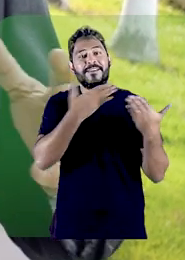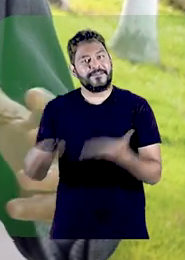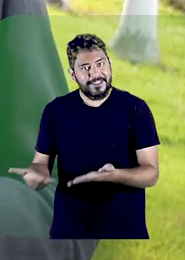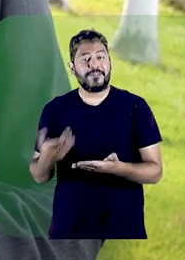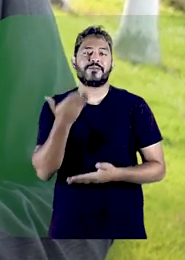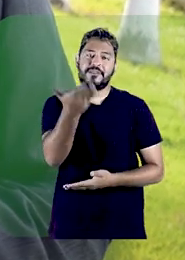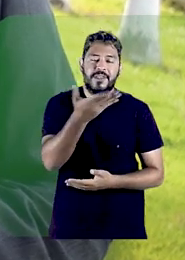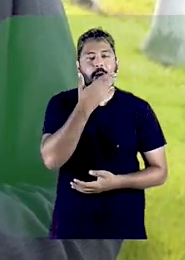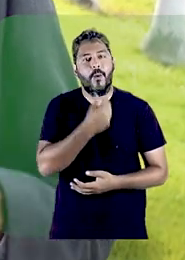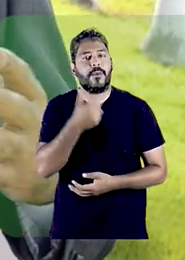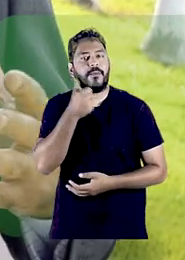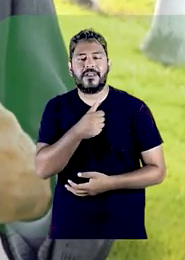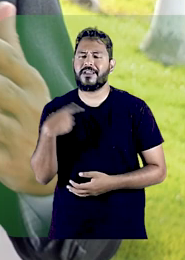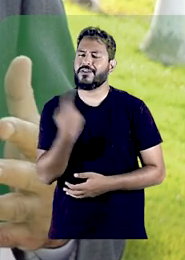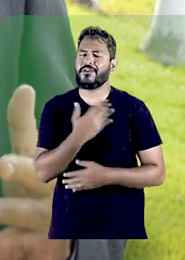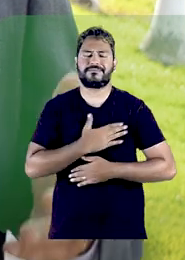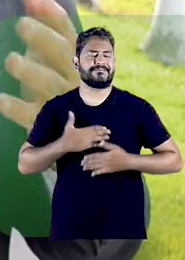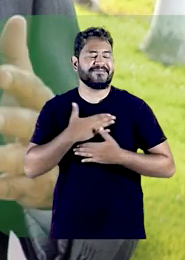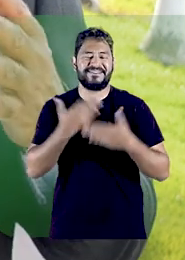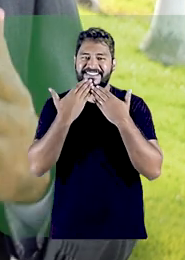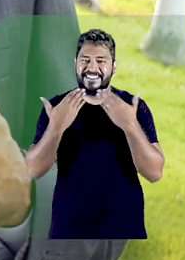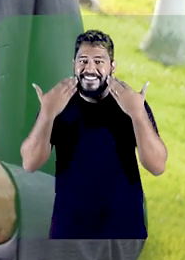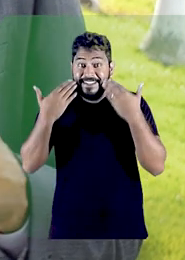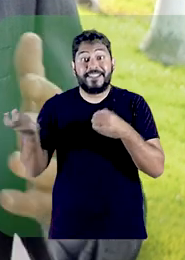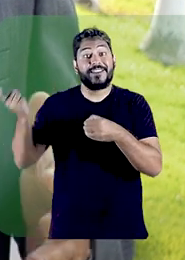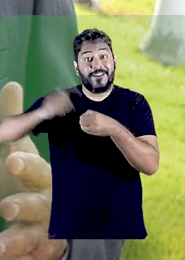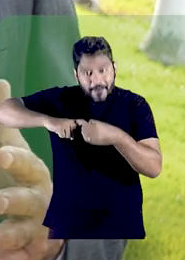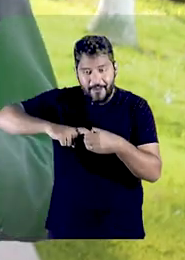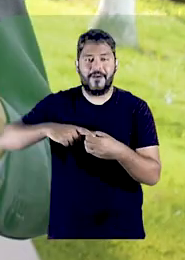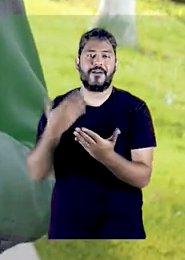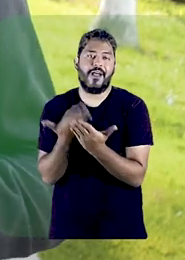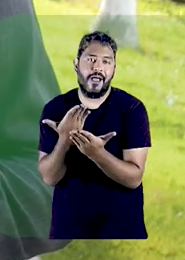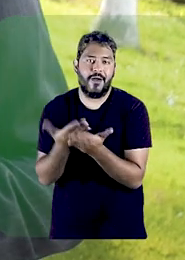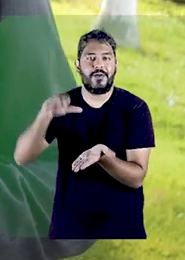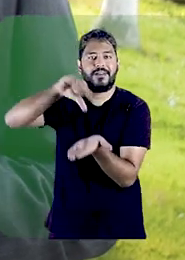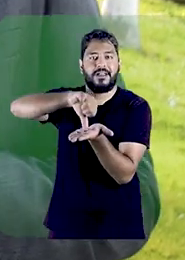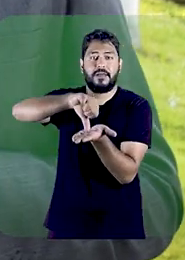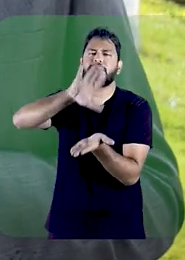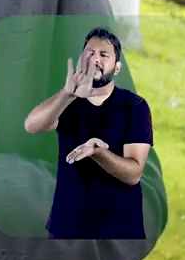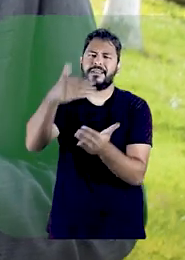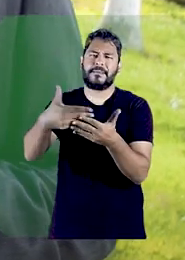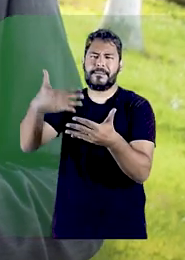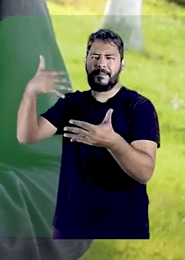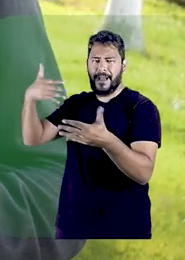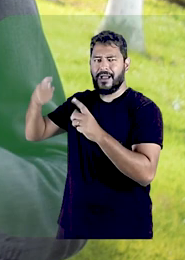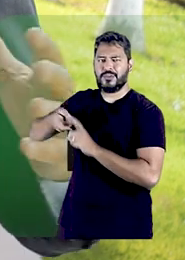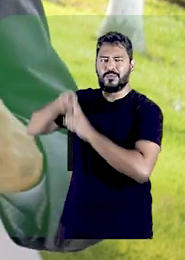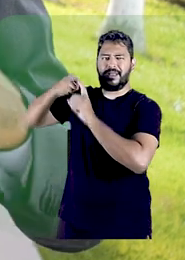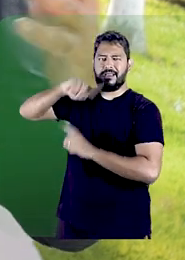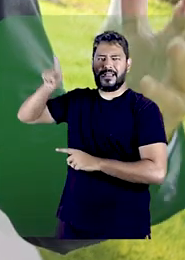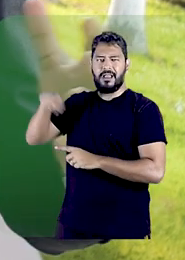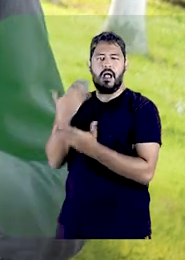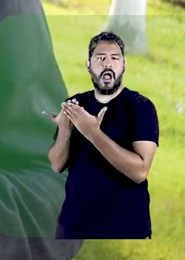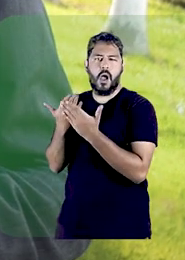bem-vindo, muito bem-vinda. É uma alegria imensa estarmos de novo em nossos campi. Desde que as atividades presenciais foram suspensas por